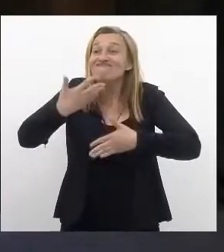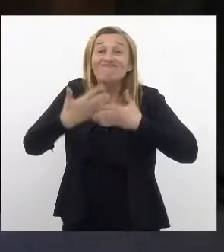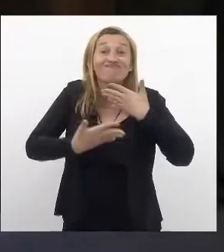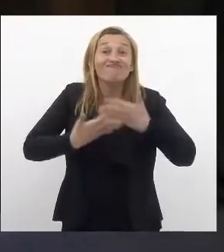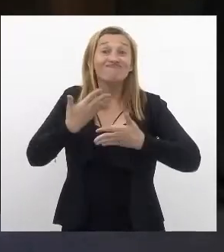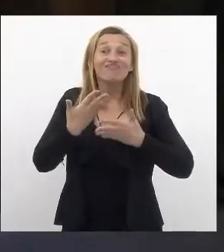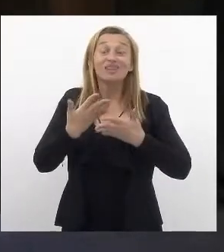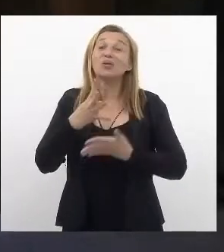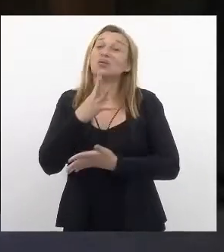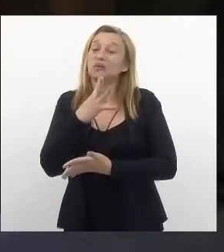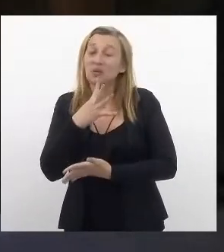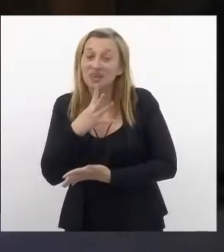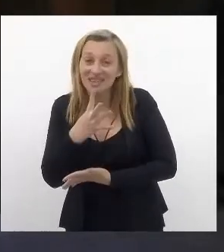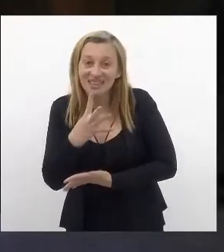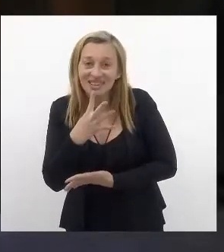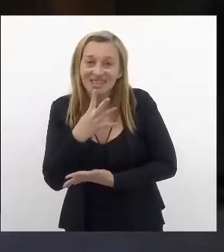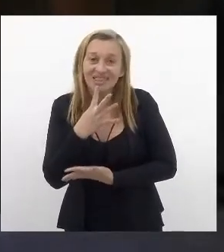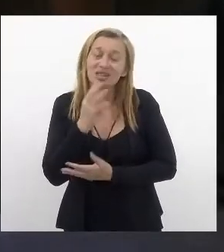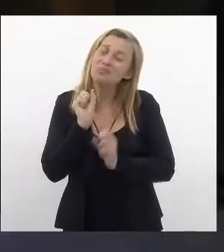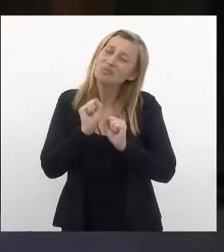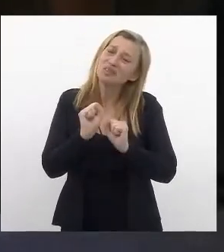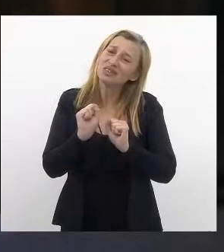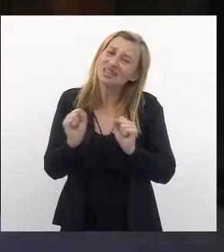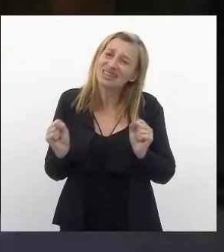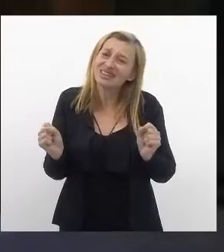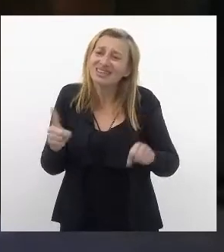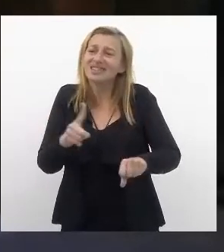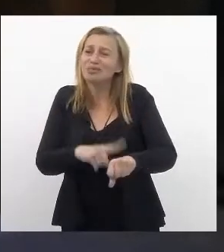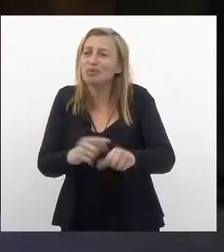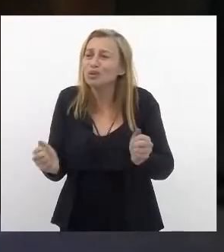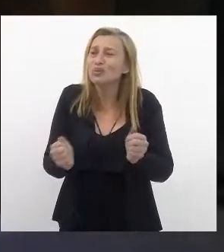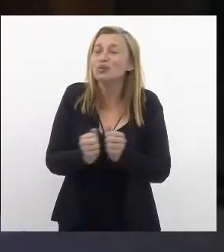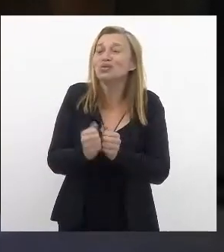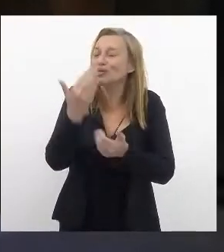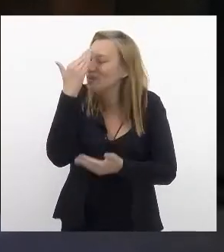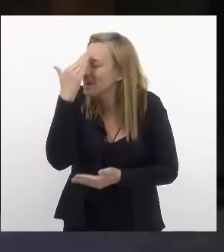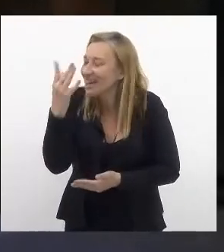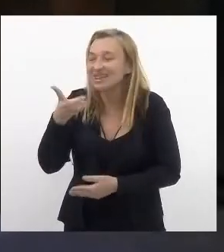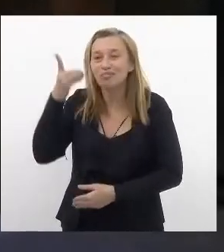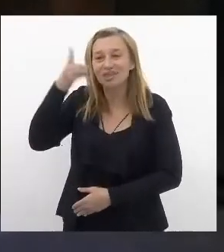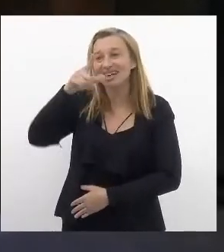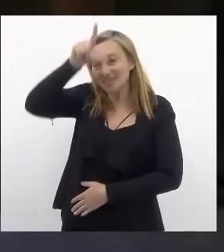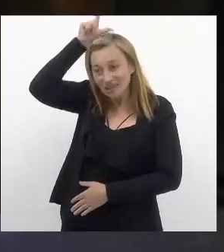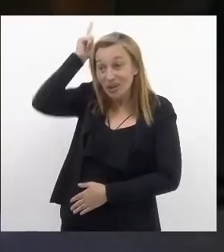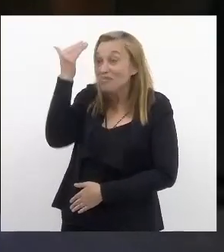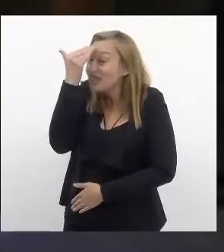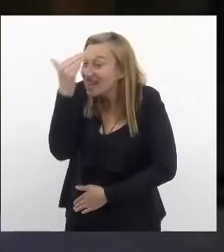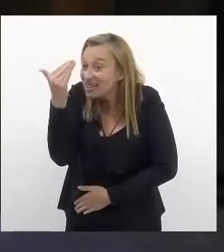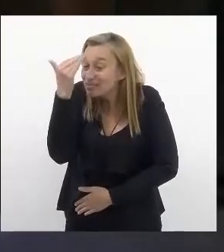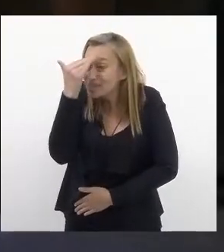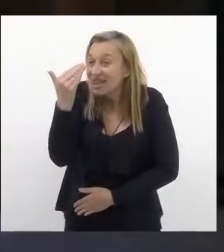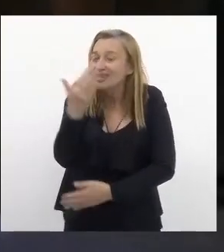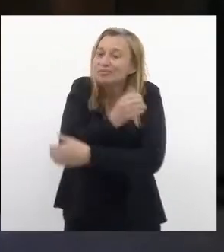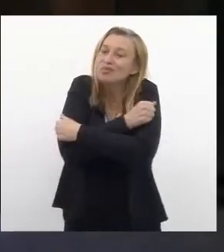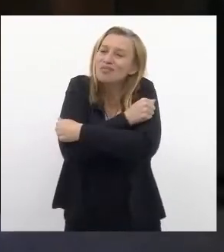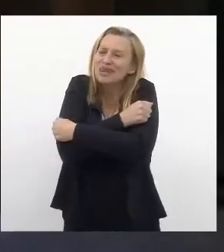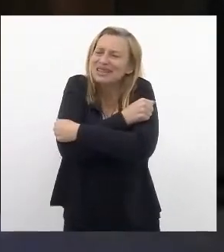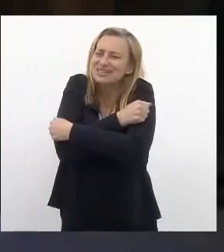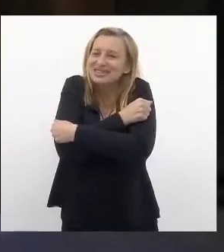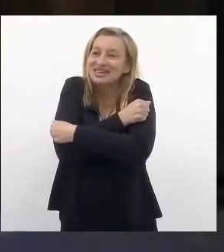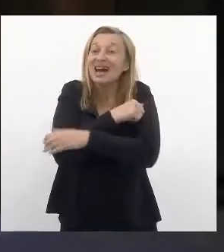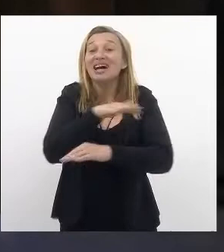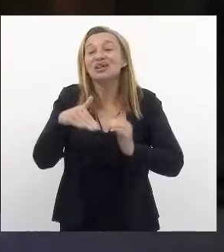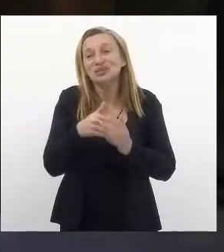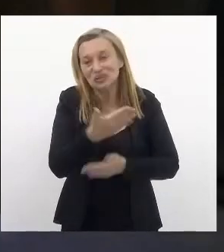tê-lo conhecido e de poder participar desse momento. Agradecido, viu, deputado Luiz Paulo? Muitíssimo obrigado. Meu abraço a